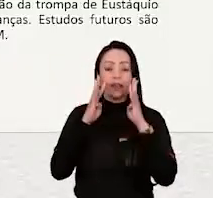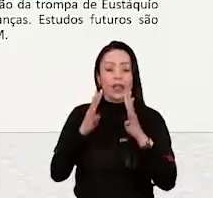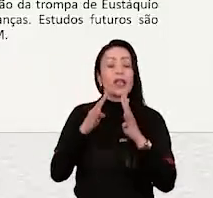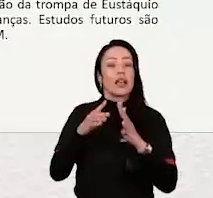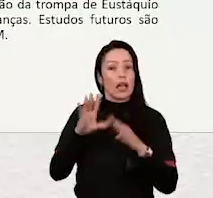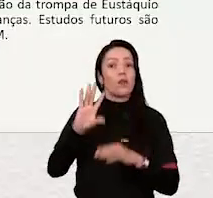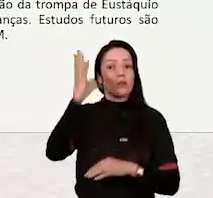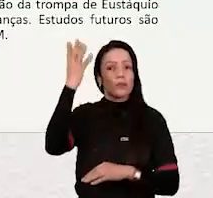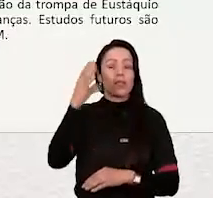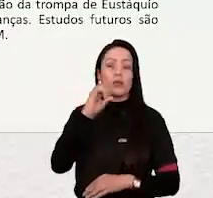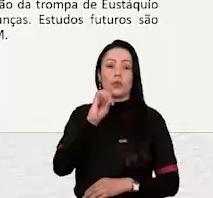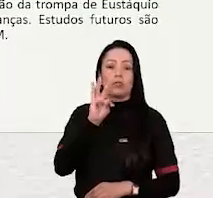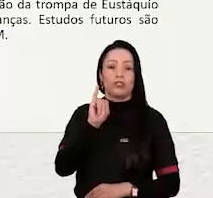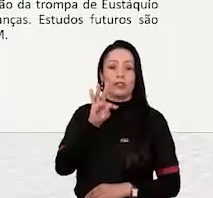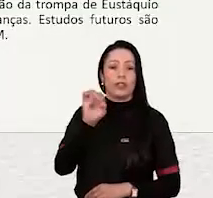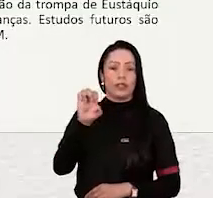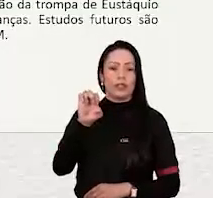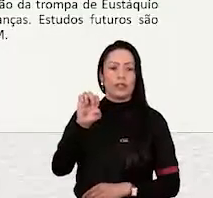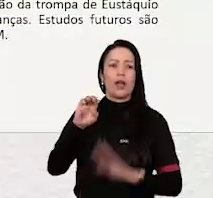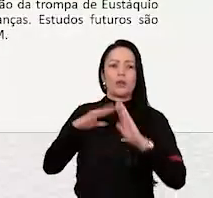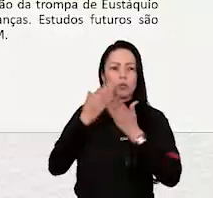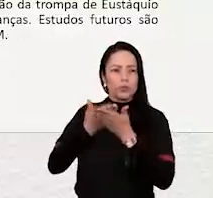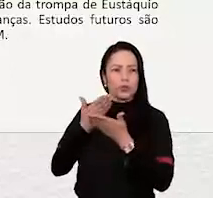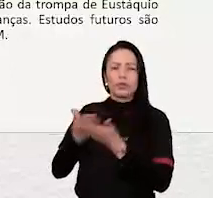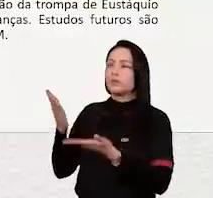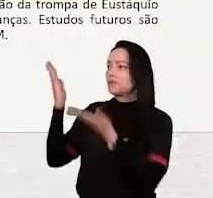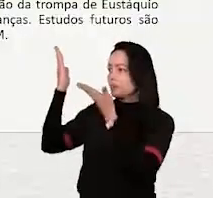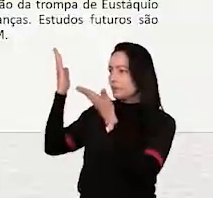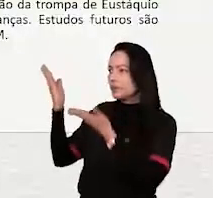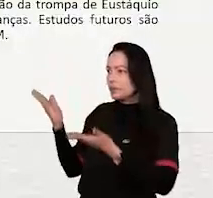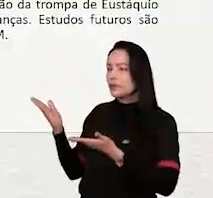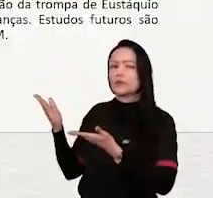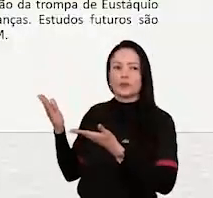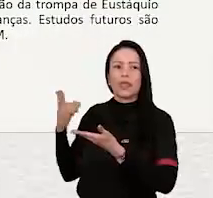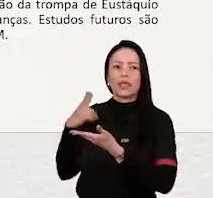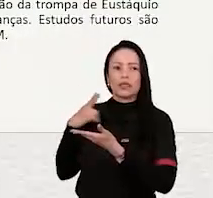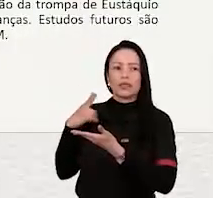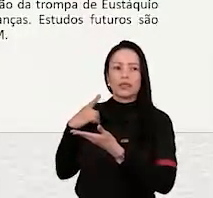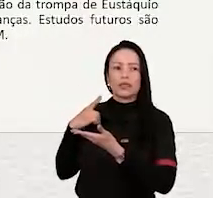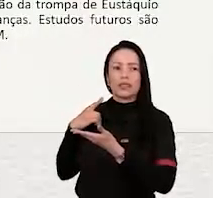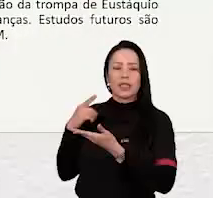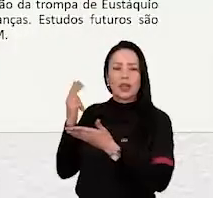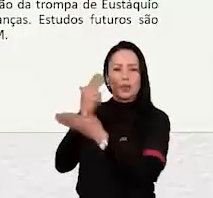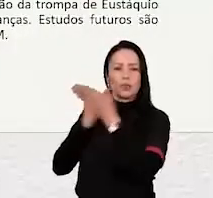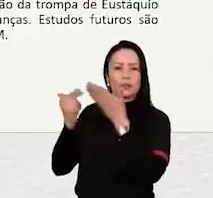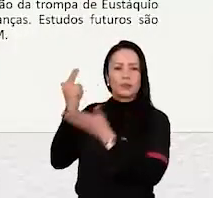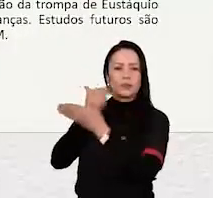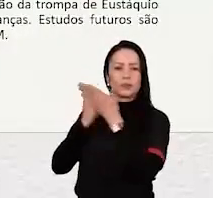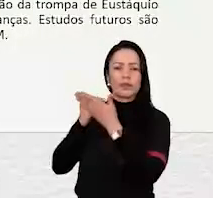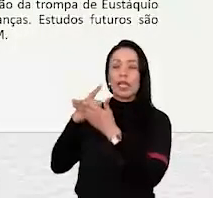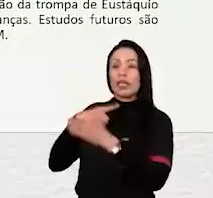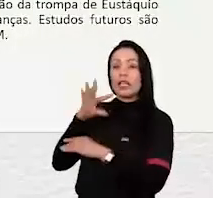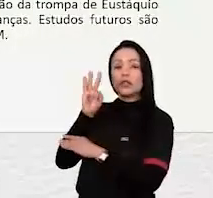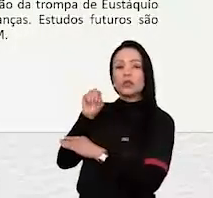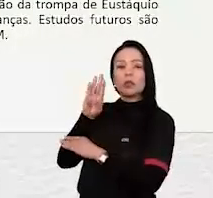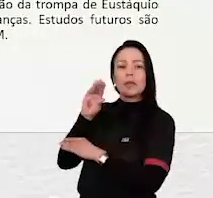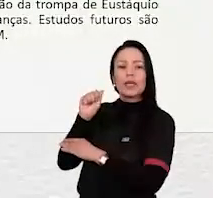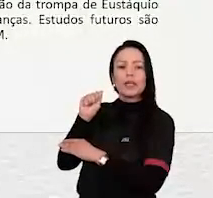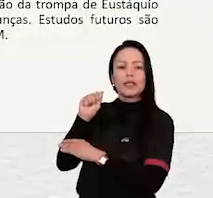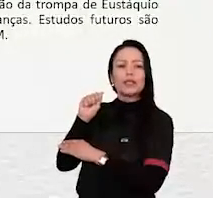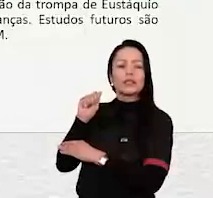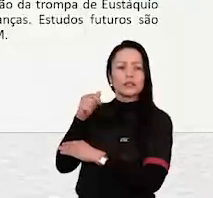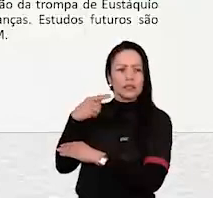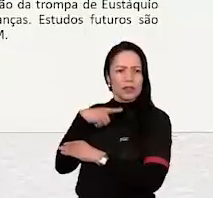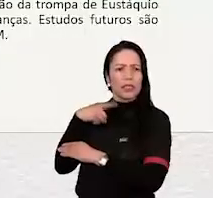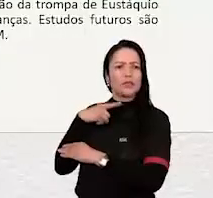diferente que eu já vou falar? Esse é um estudo de Cavalier, de imagem. Eles chegam à conclusão que a tuba de Eustáquio ela